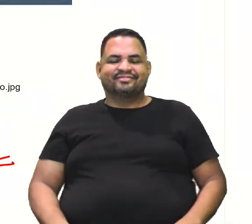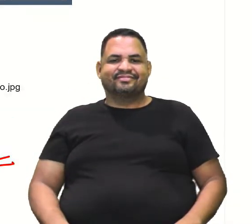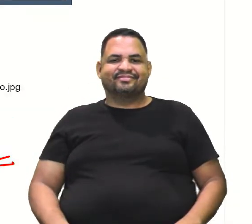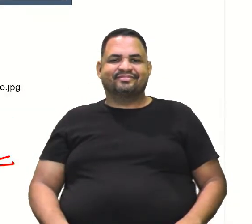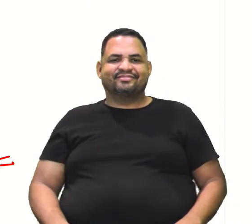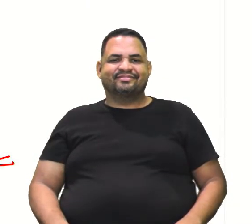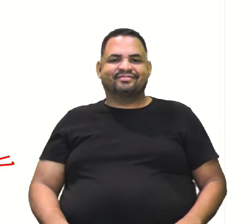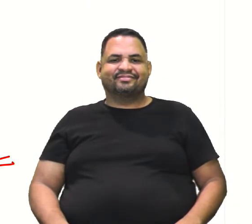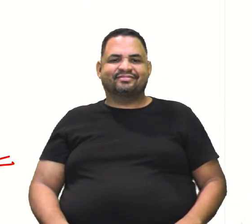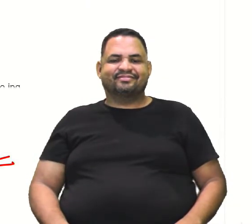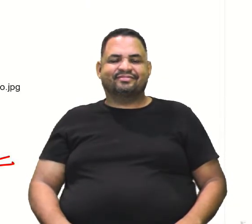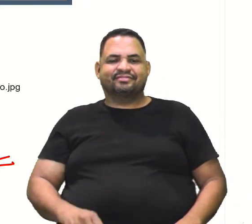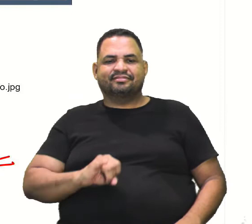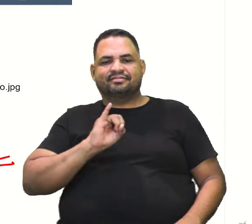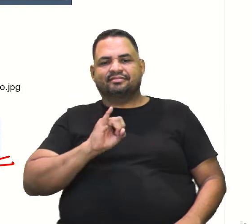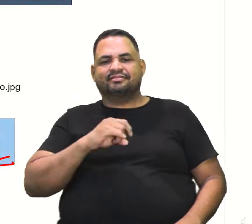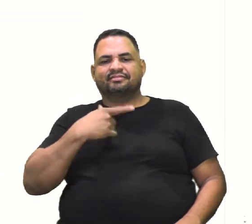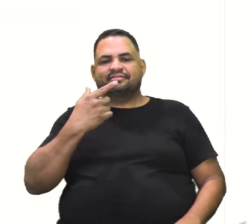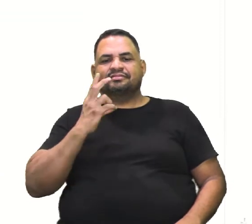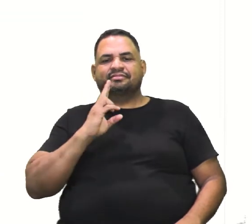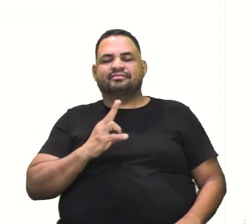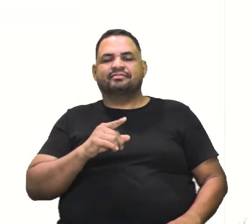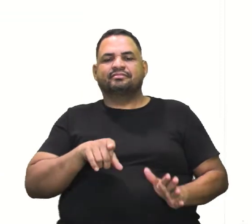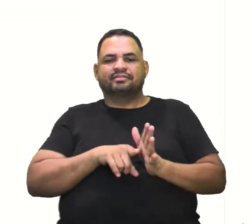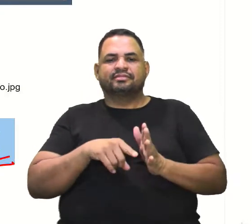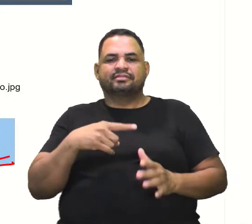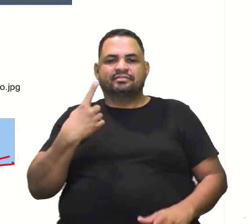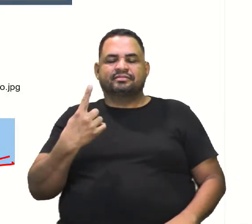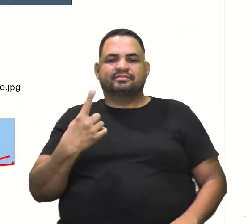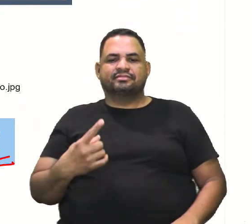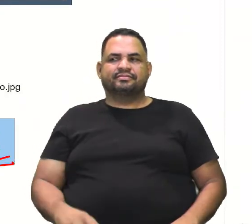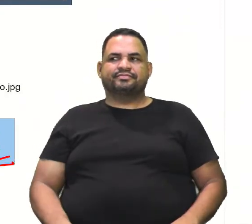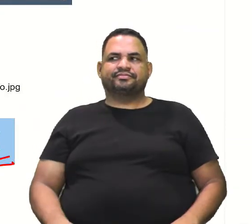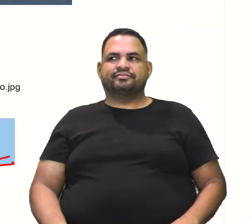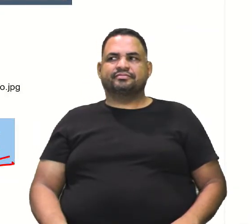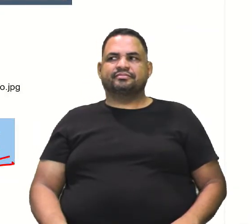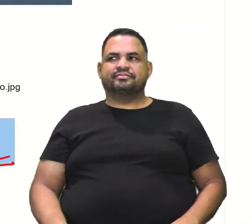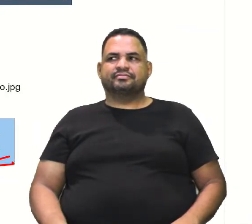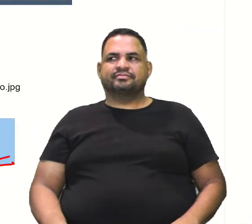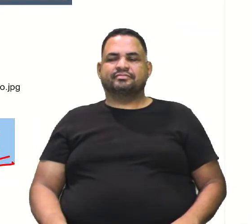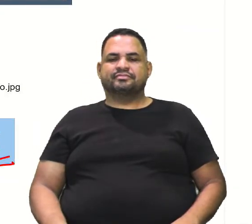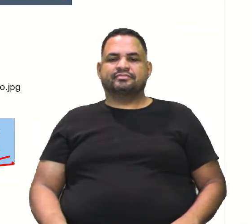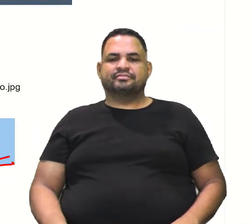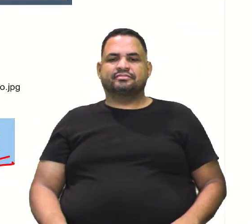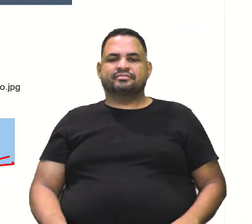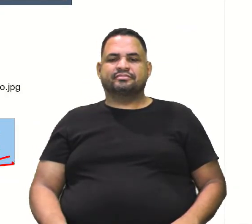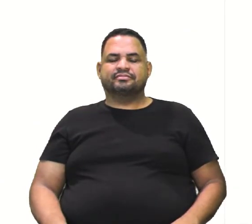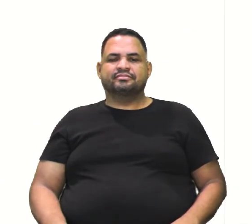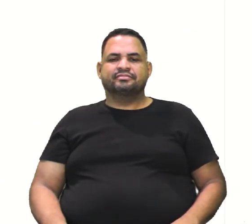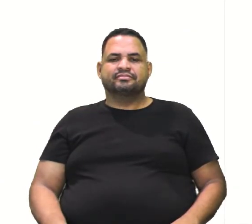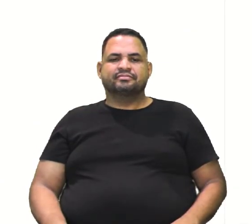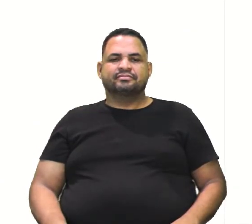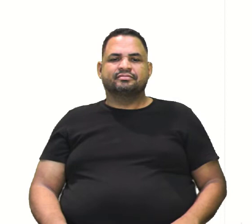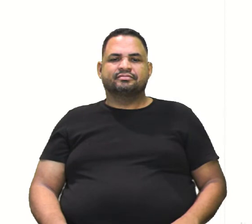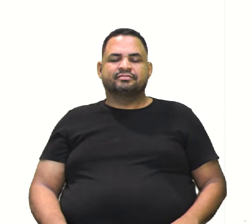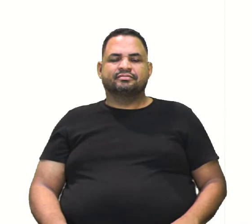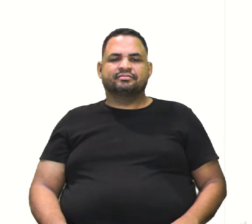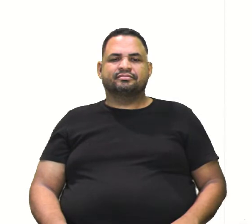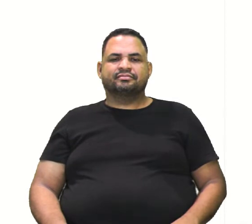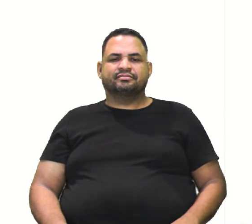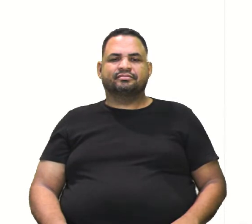foi falado que I ao quadrado é menos 1. Isso. Então, aqui, volta aqui na outra, no outro slide.